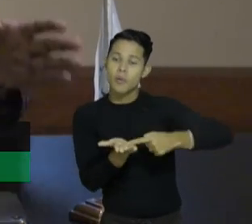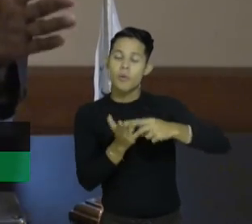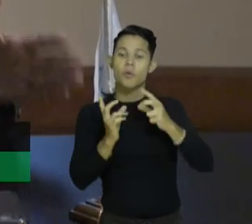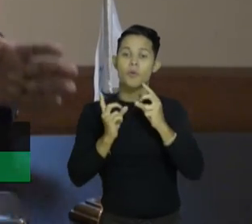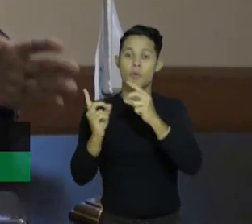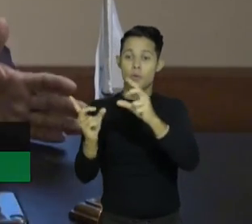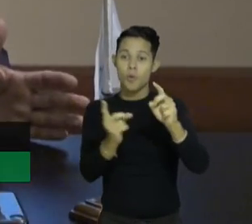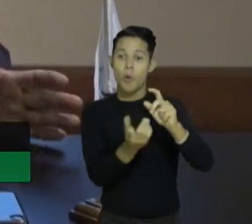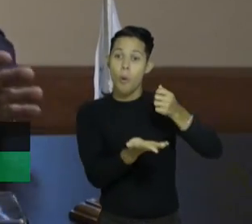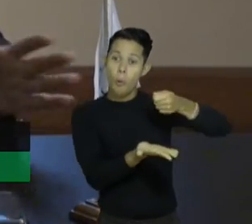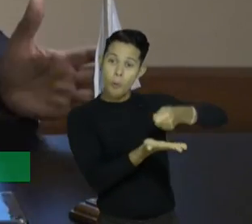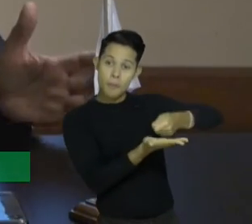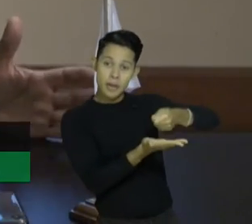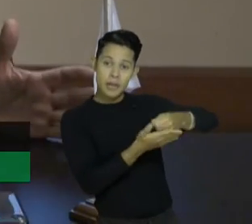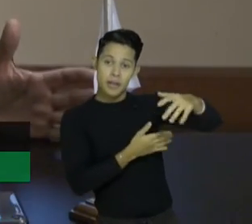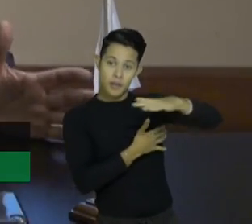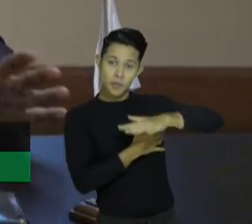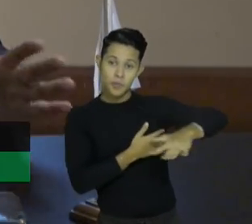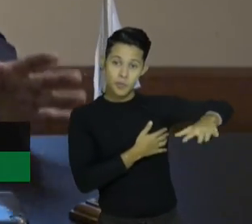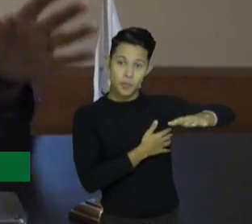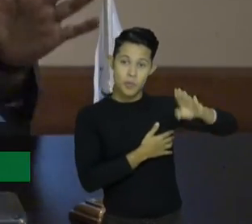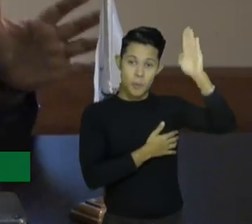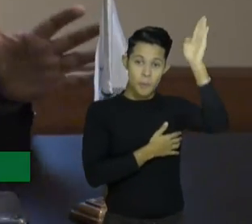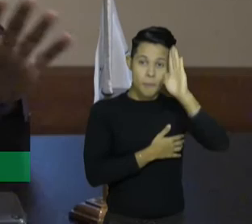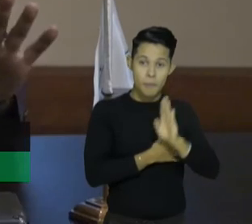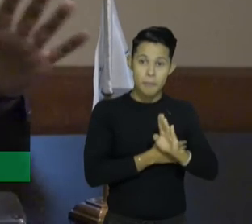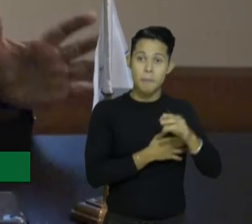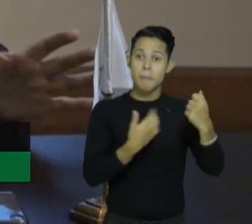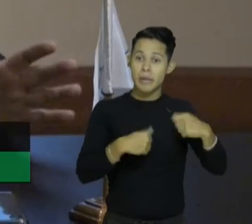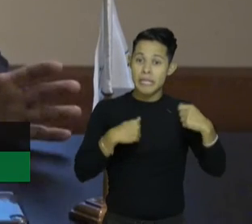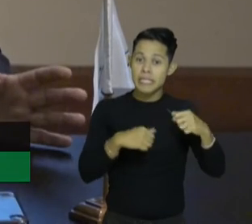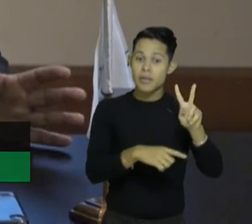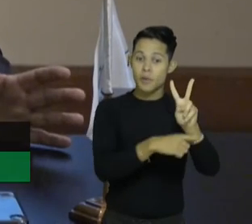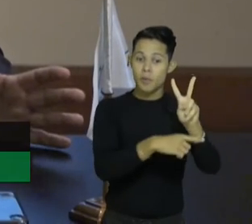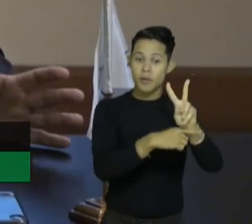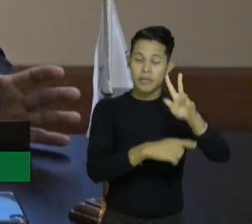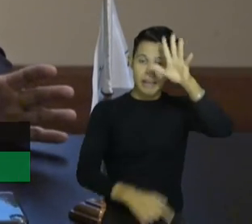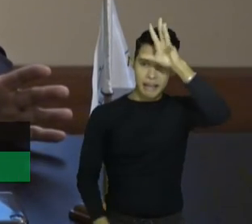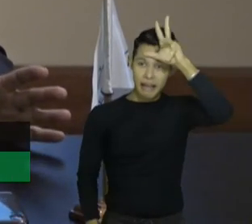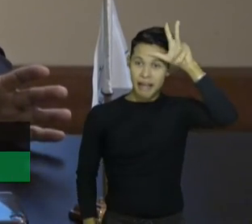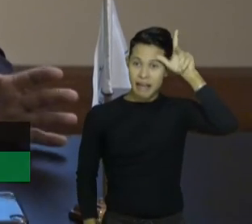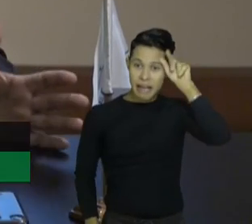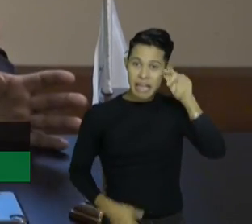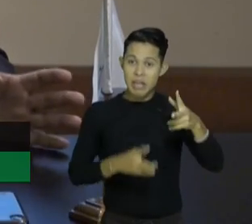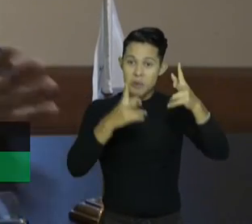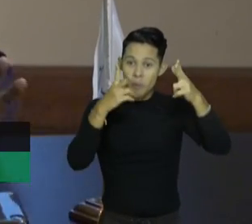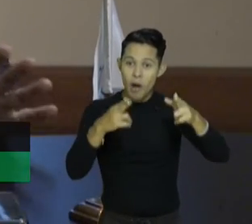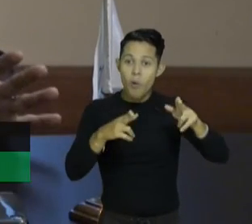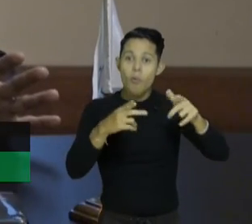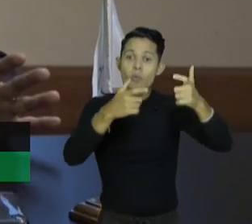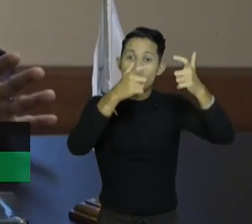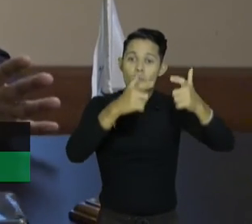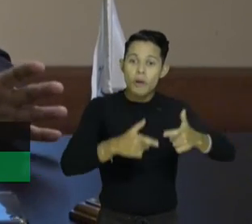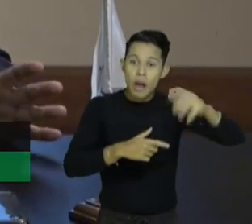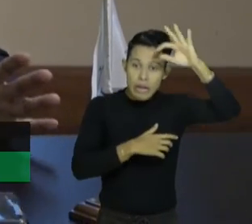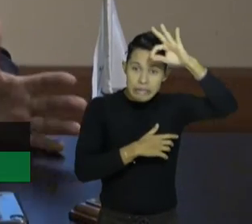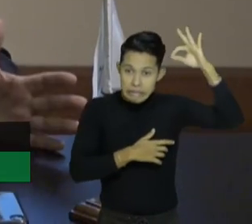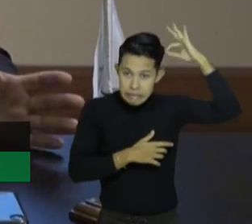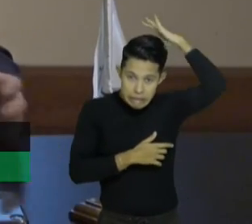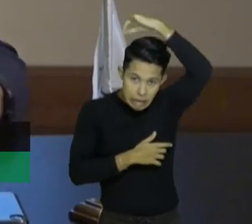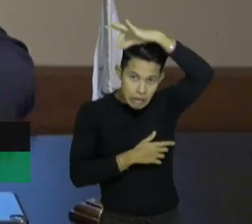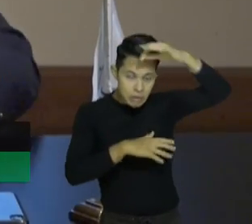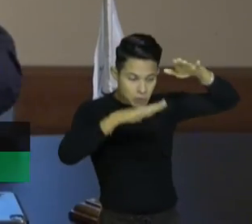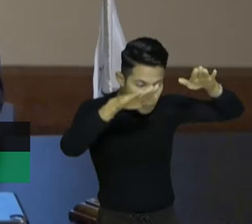tenhamos que necessariamente preservar a nossa Amazônia como se fosse um santuário também não está eh